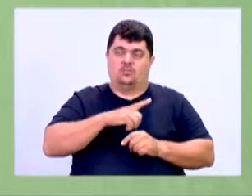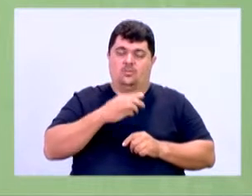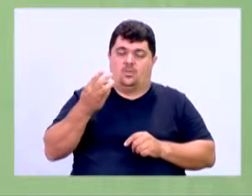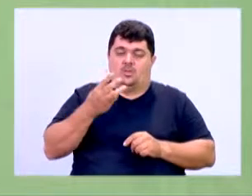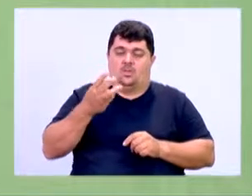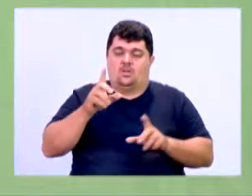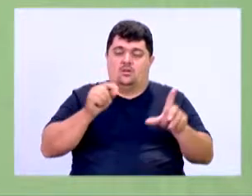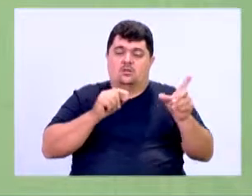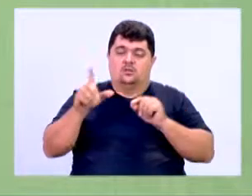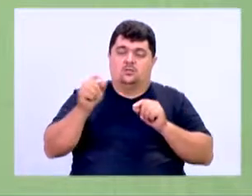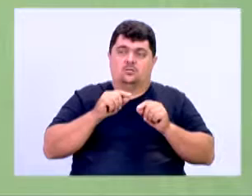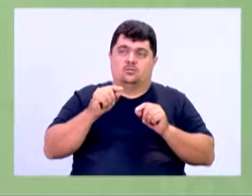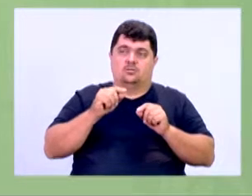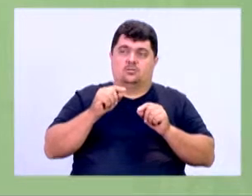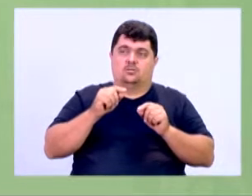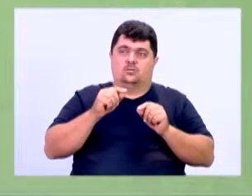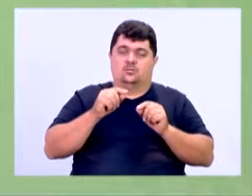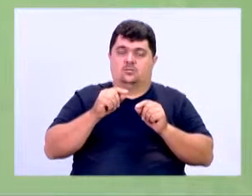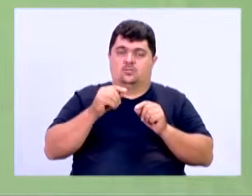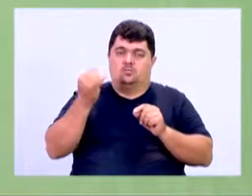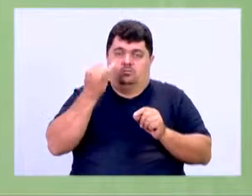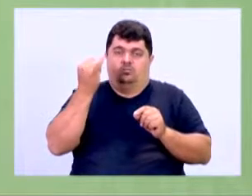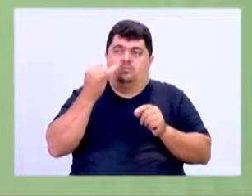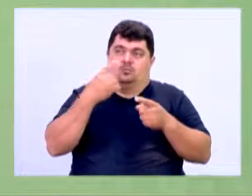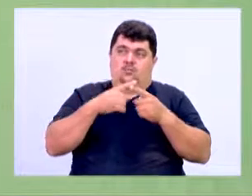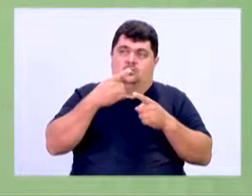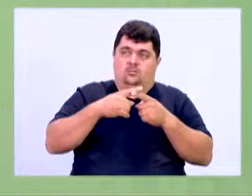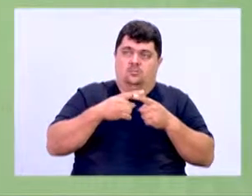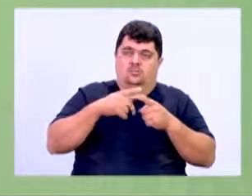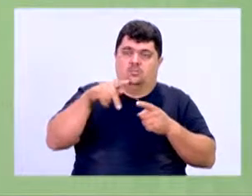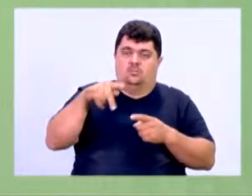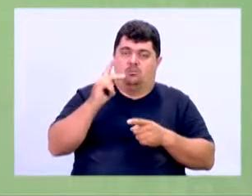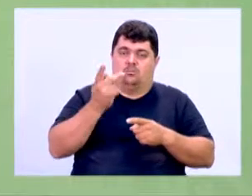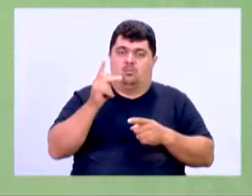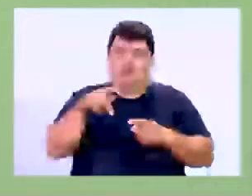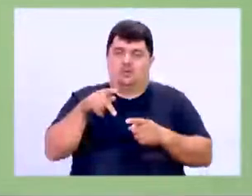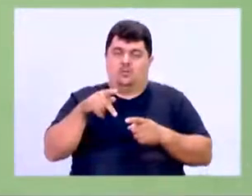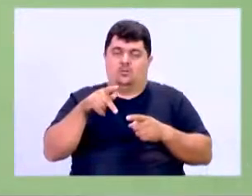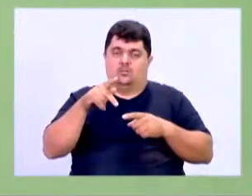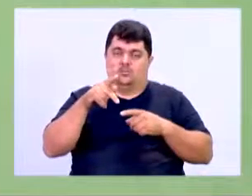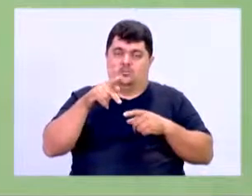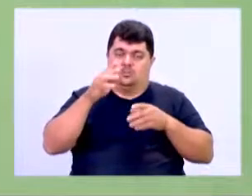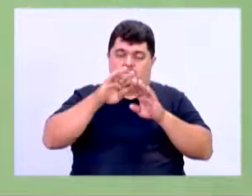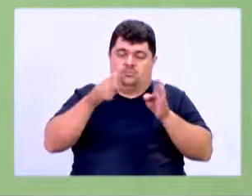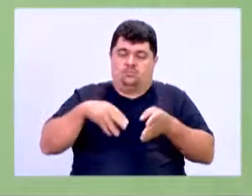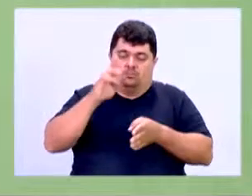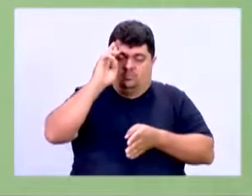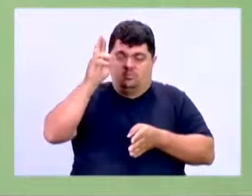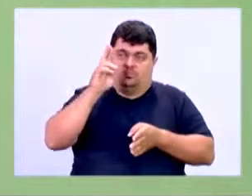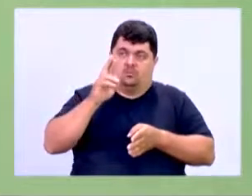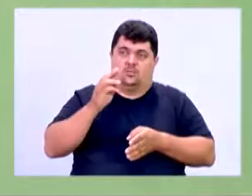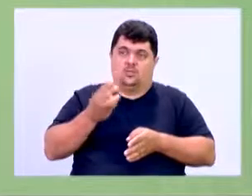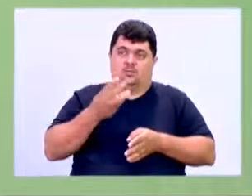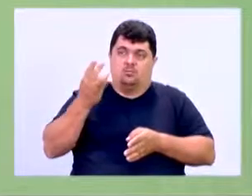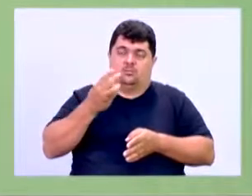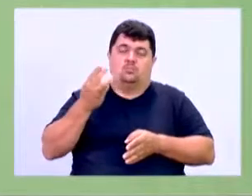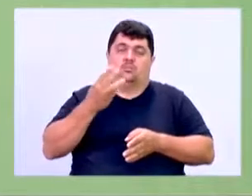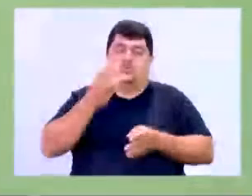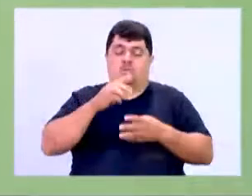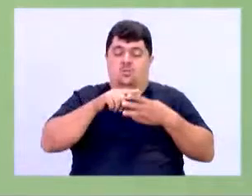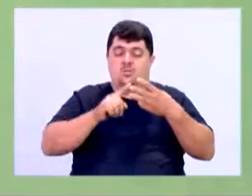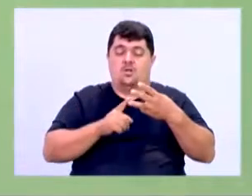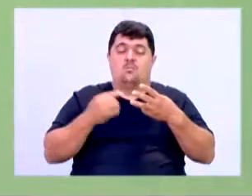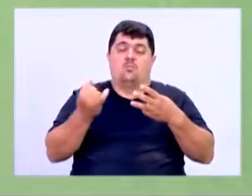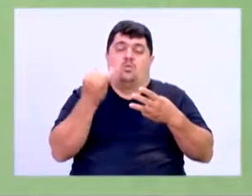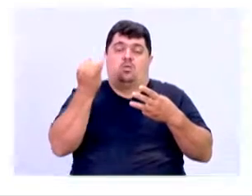serão importantíssimos para a criação de páginas em PHP no servidor. Quais são eles, professor? Esses 3 atributos